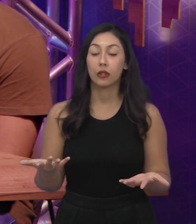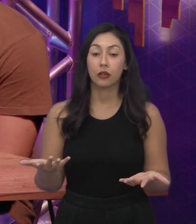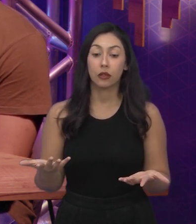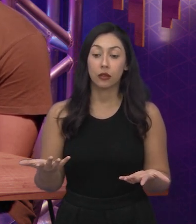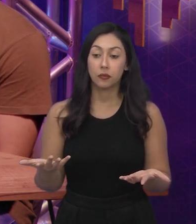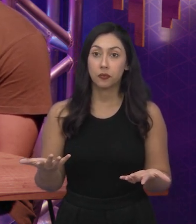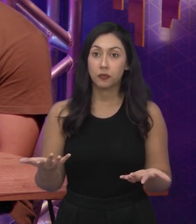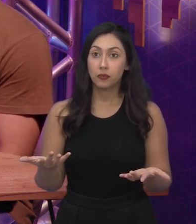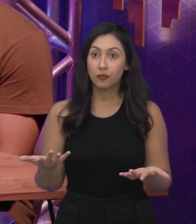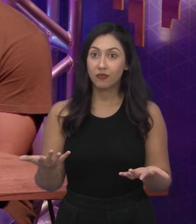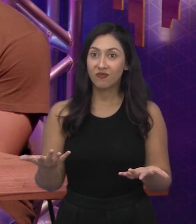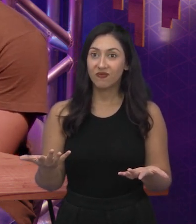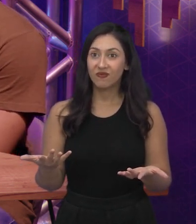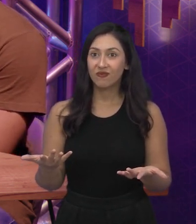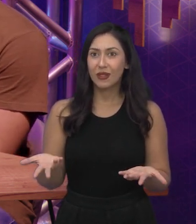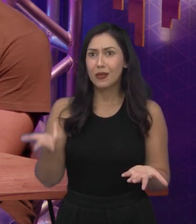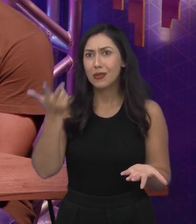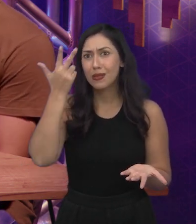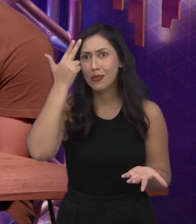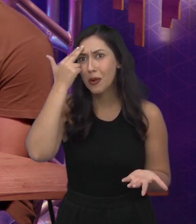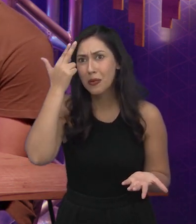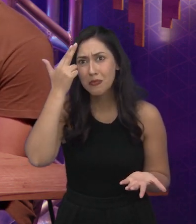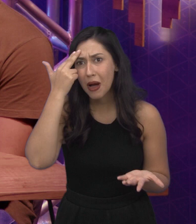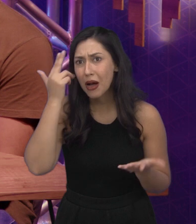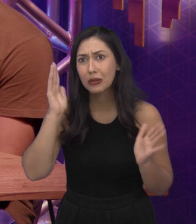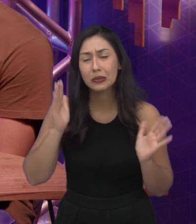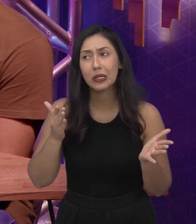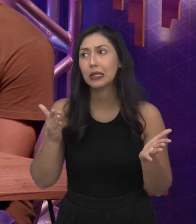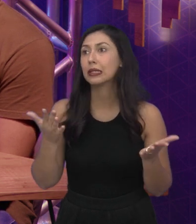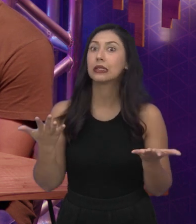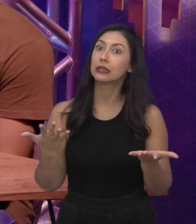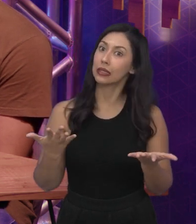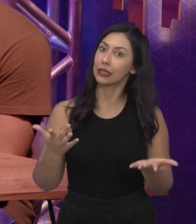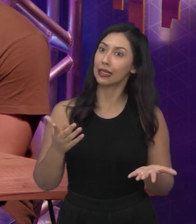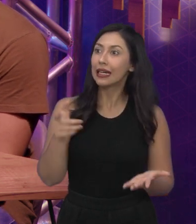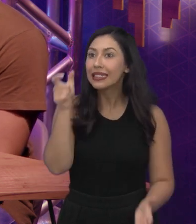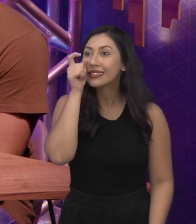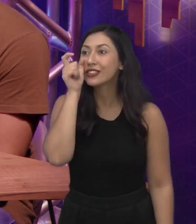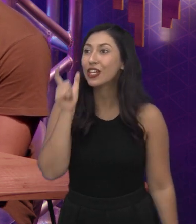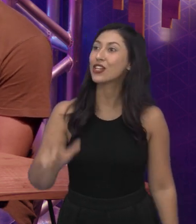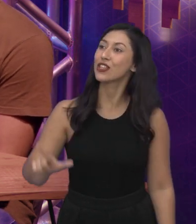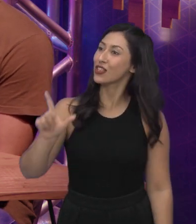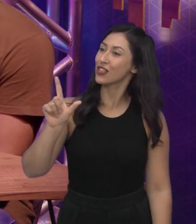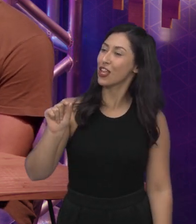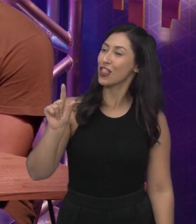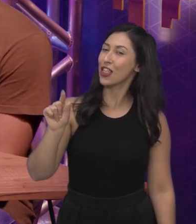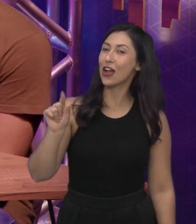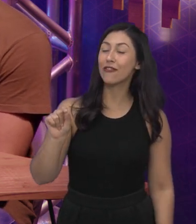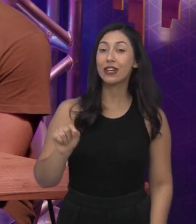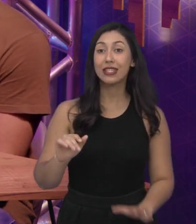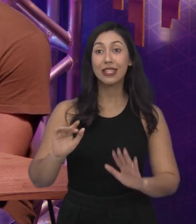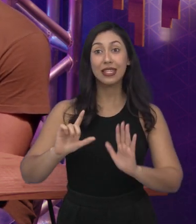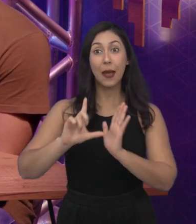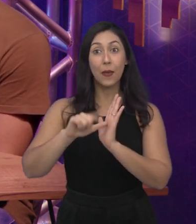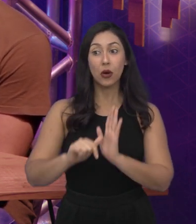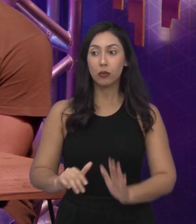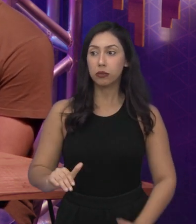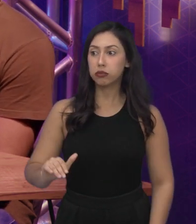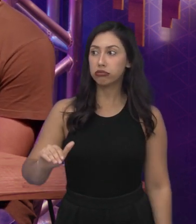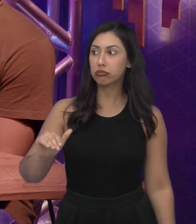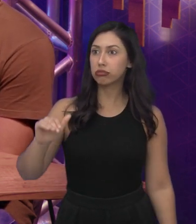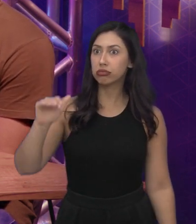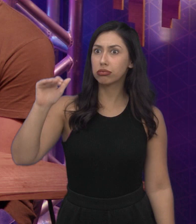Vic, porque é algo tão comum na vida dos brasileiros, os Chaves, né? E quando a gente cresce,